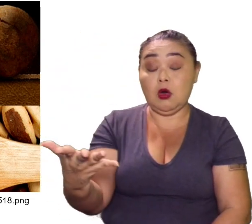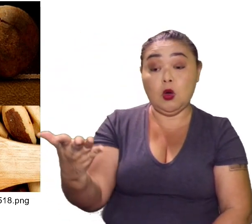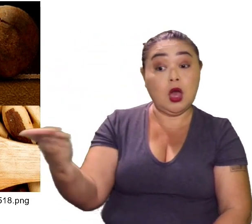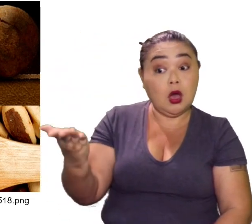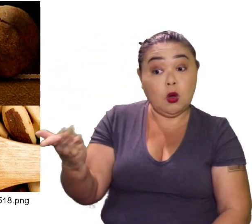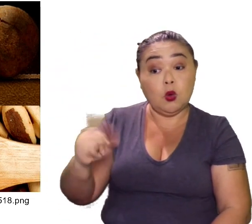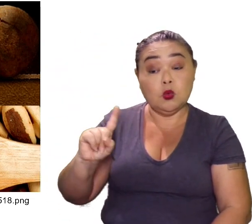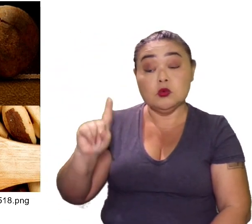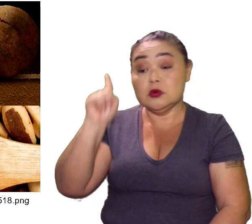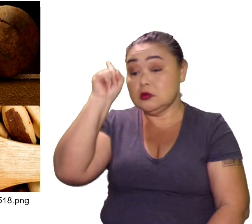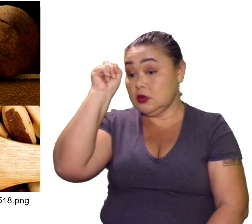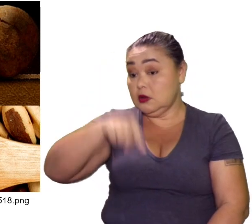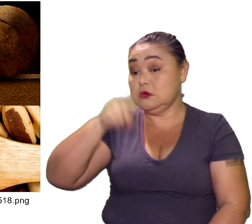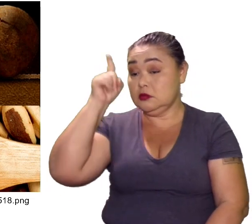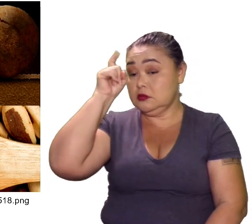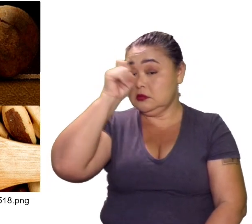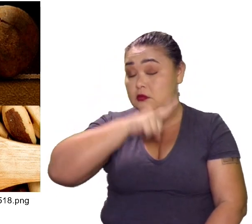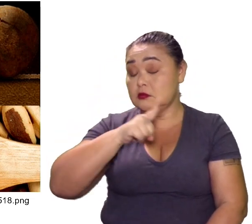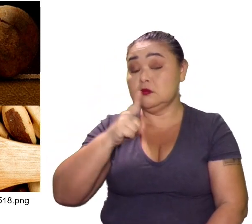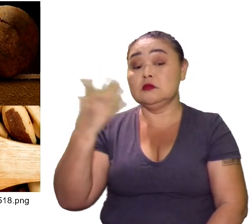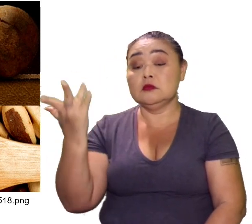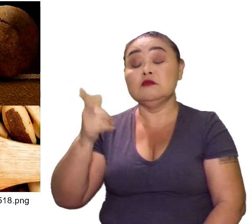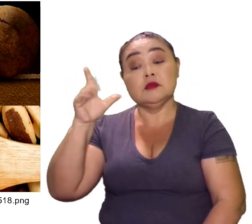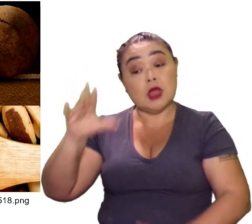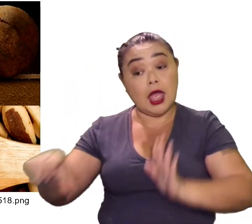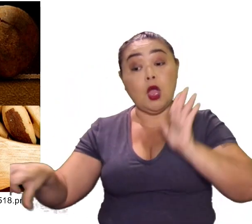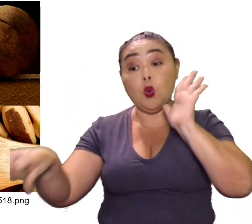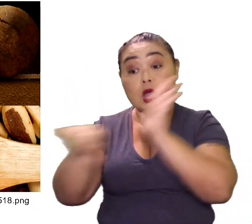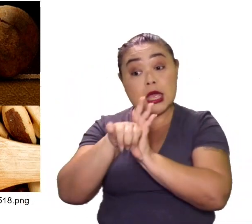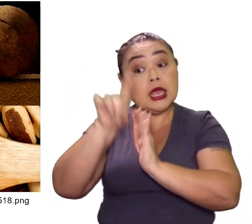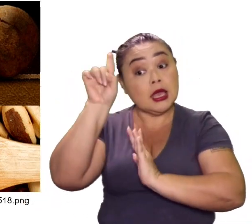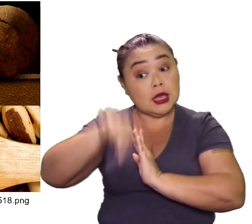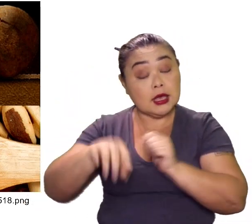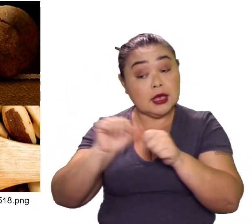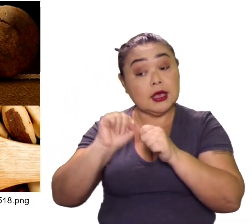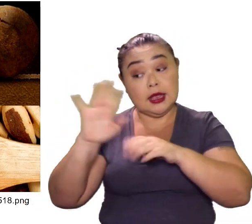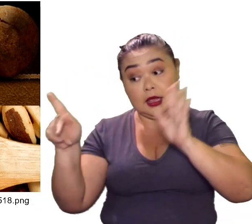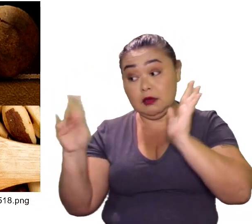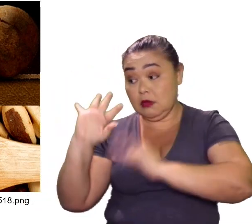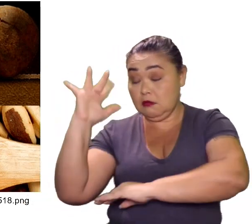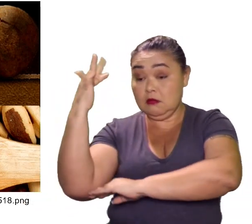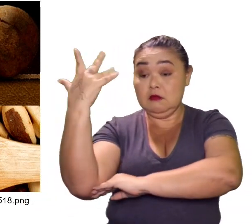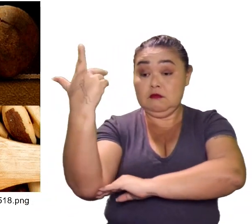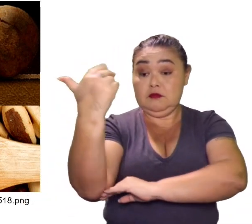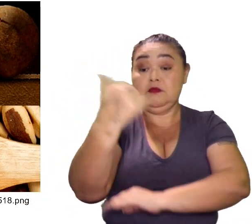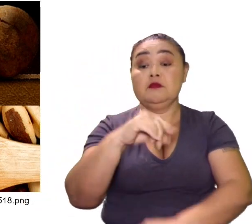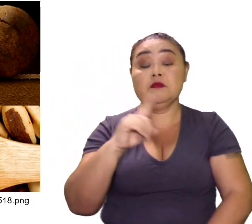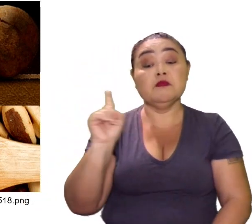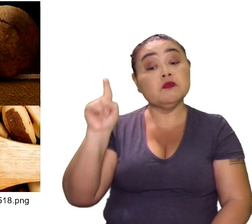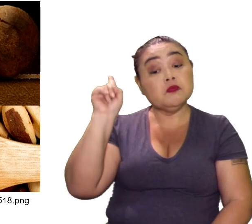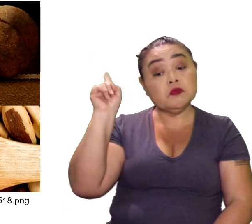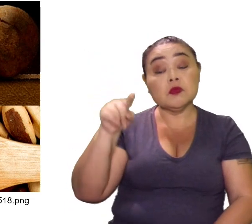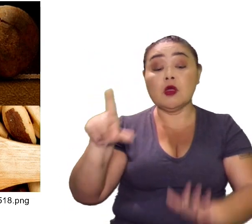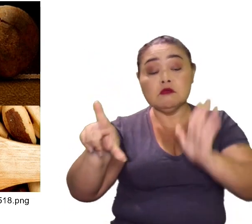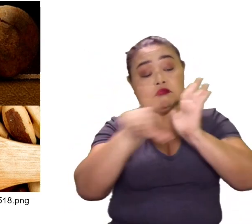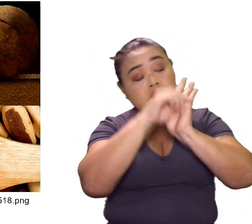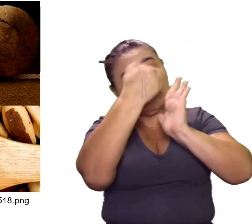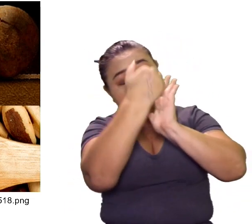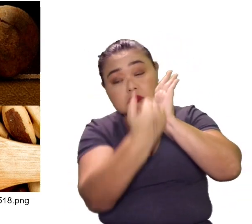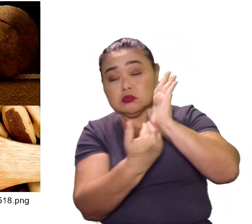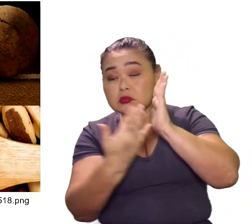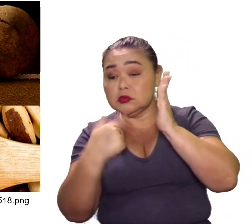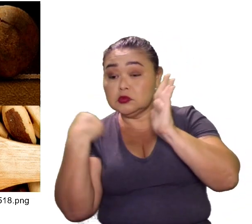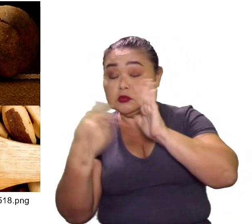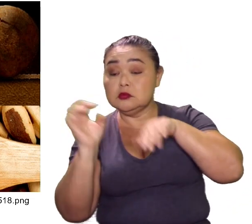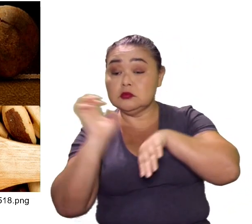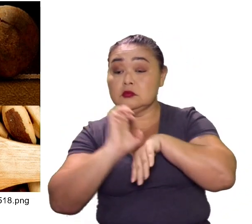é muito complexo, é considerado um crime ambiental. Hoje, inclusive, por causa da legislação do Estado,